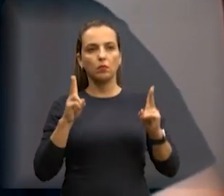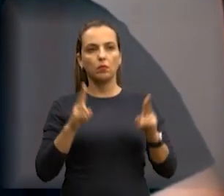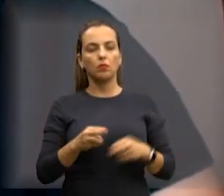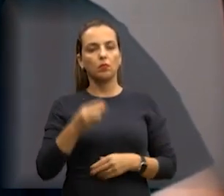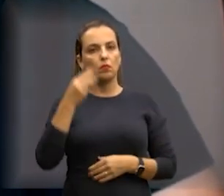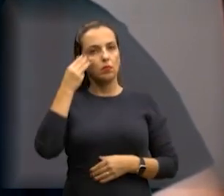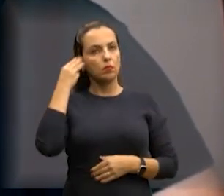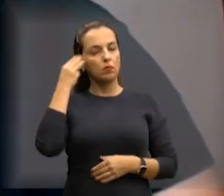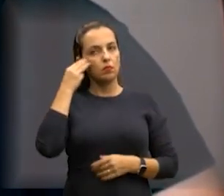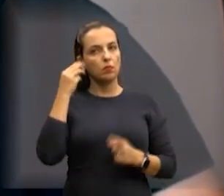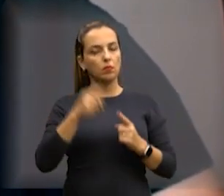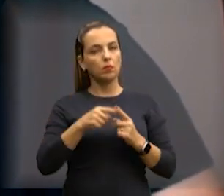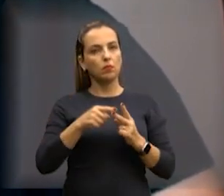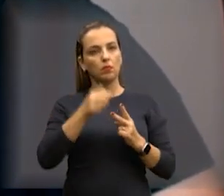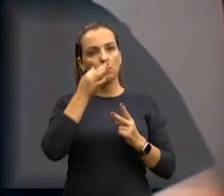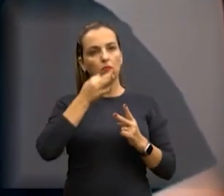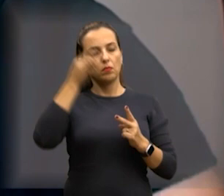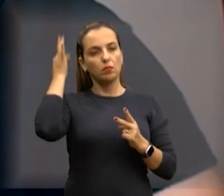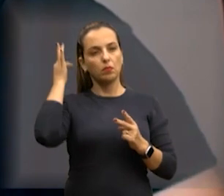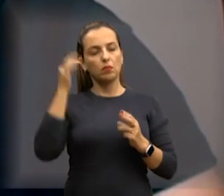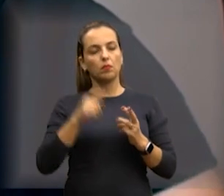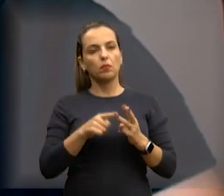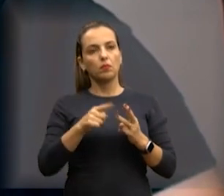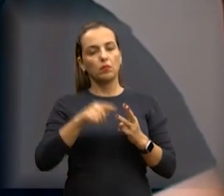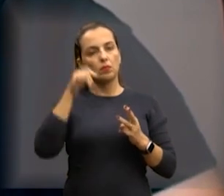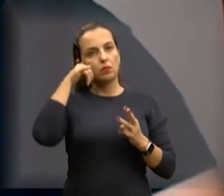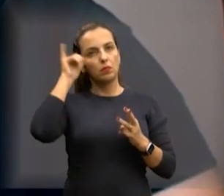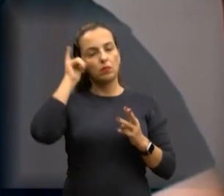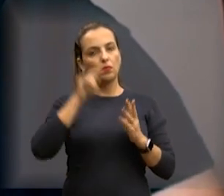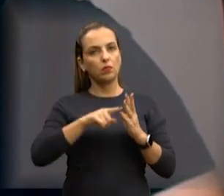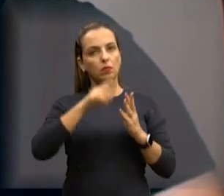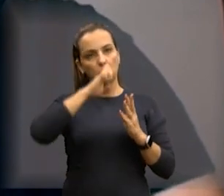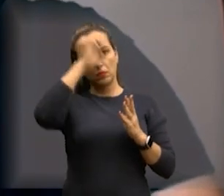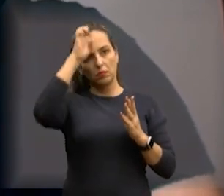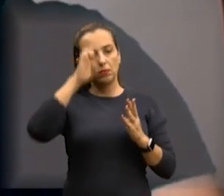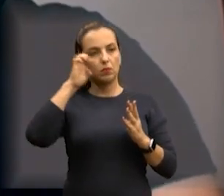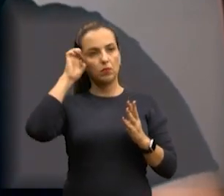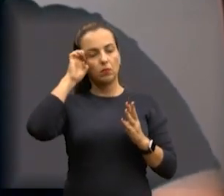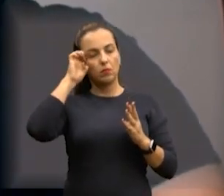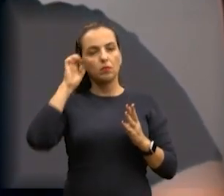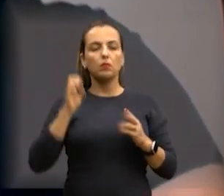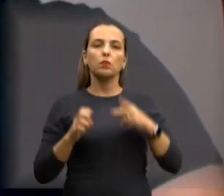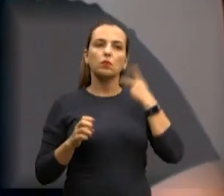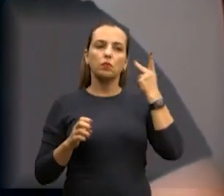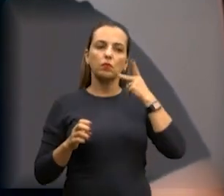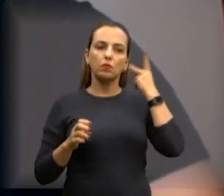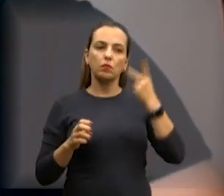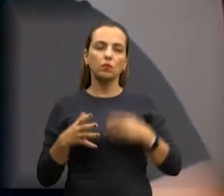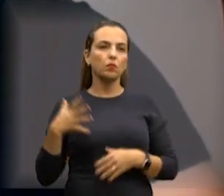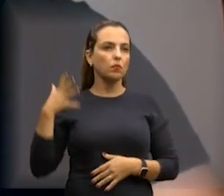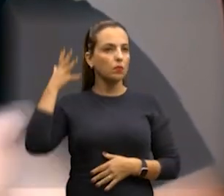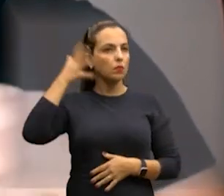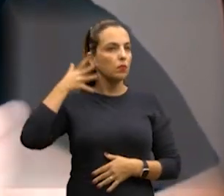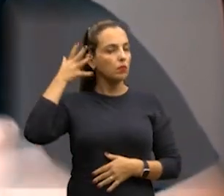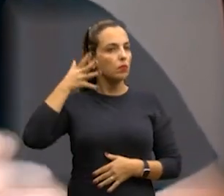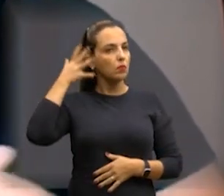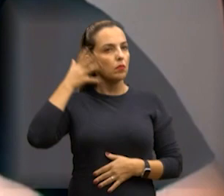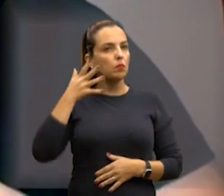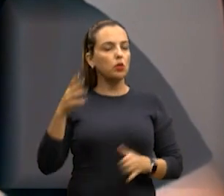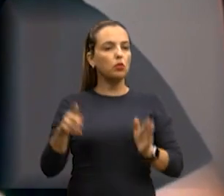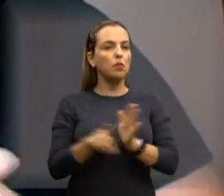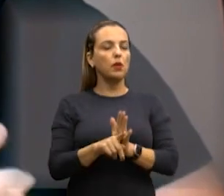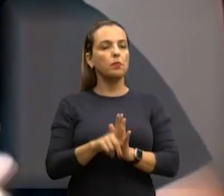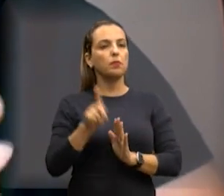ao Guilherme Bianco, Fabi Virgílio, o Boi, o Edson El, pessoas aí, vereadores que se pronunciaram em relação